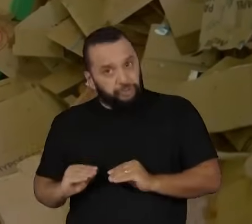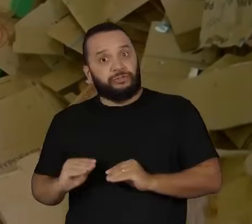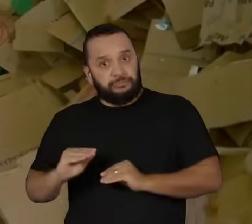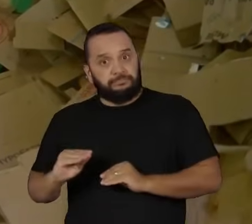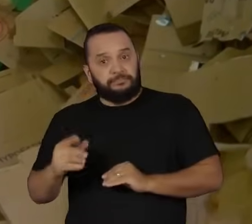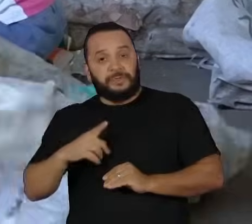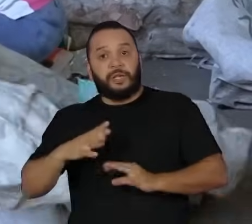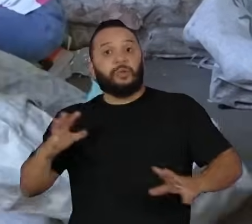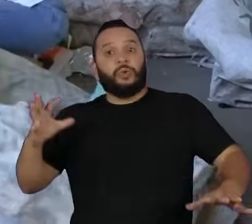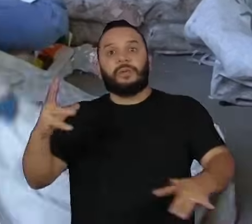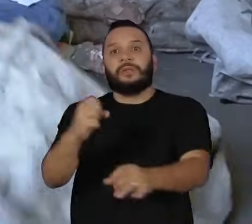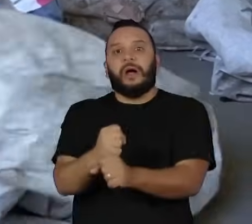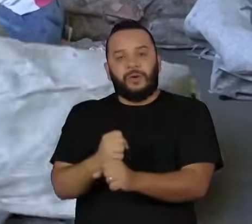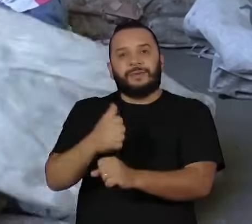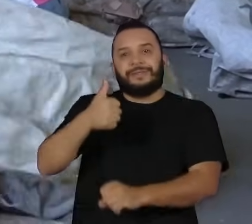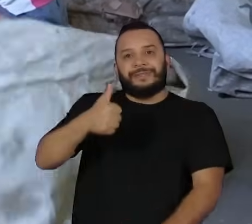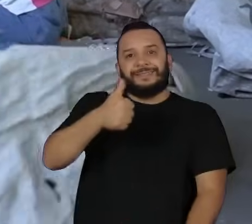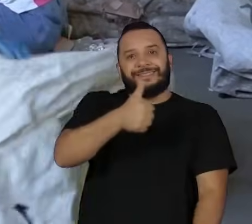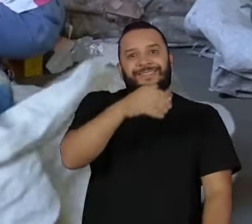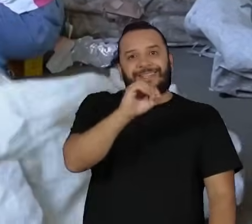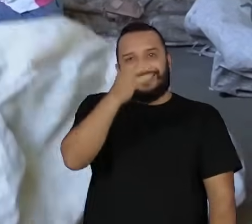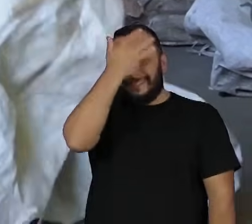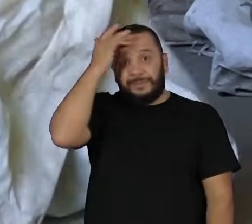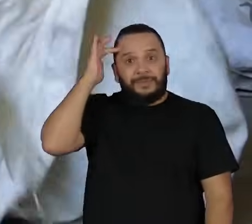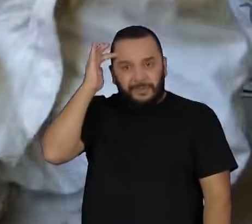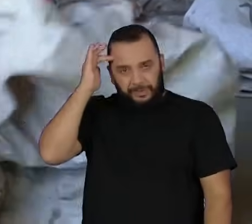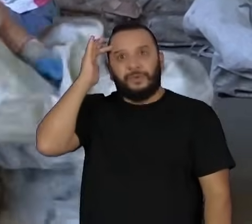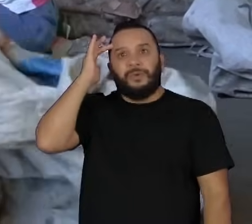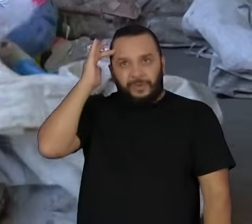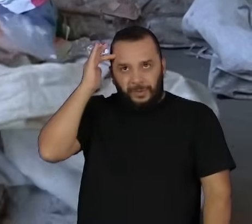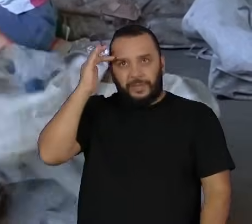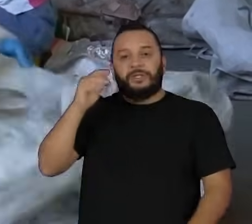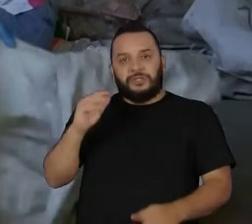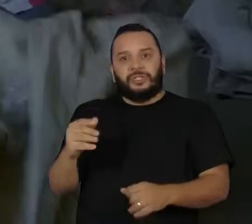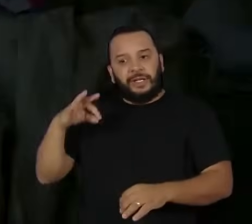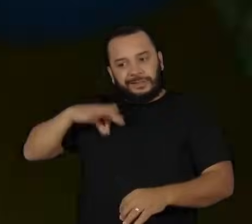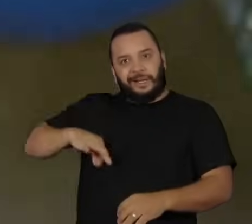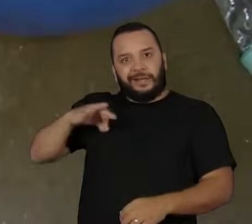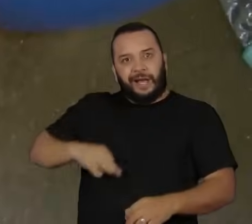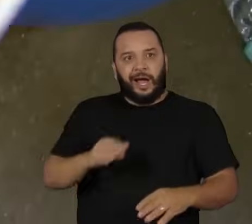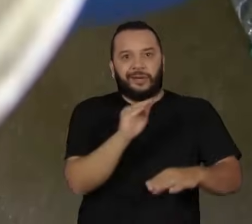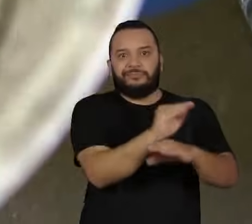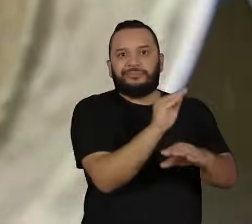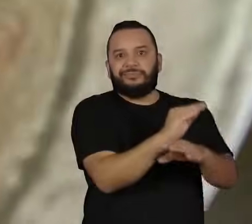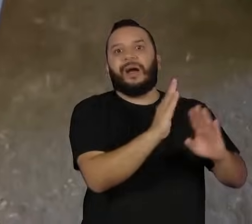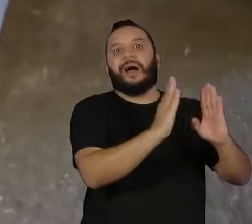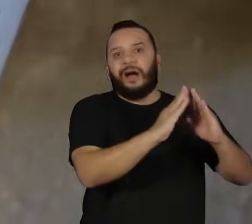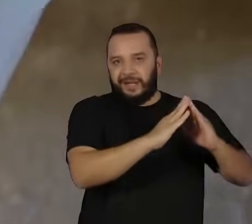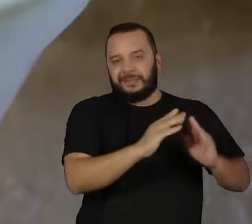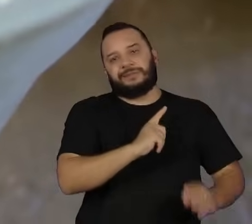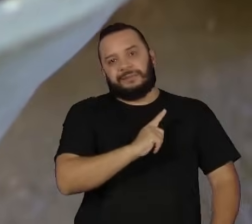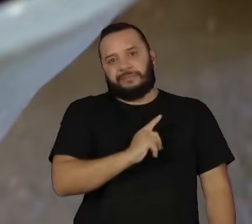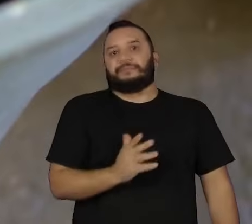110 pessoas sendo cooperados e levando o seu sustento para a sua casa.